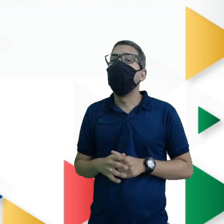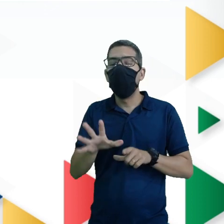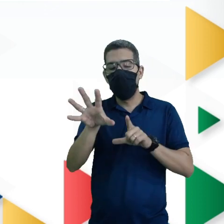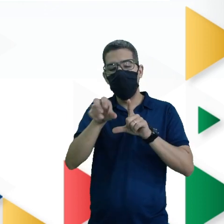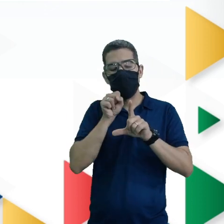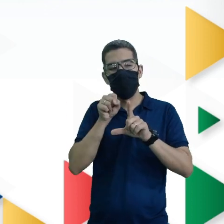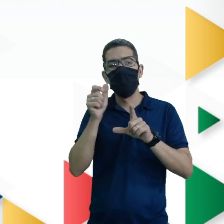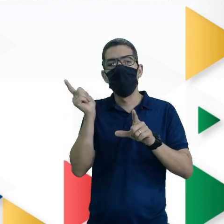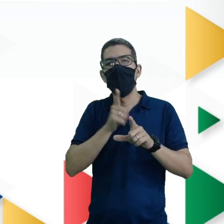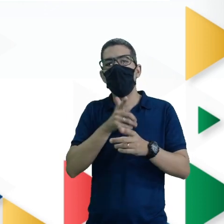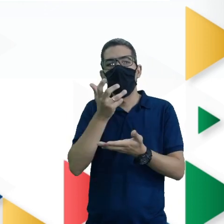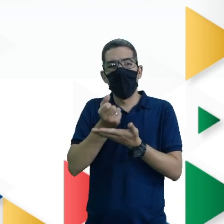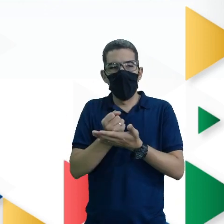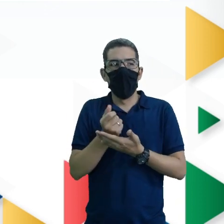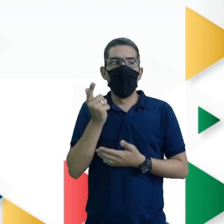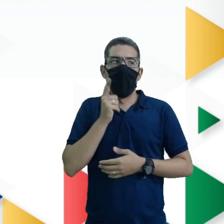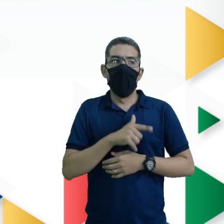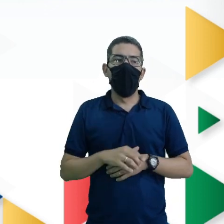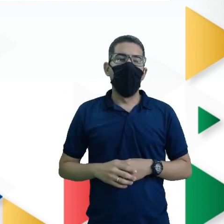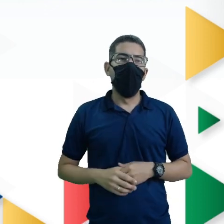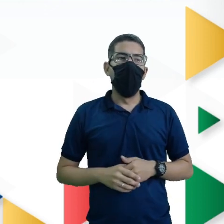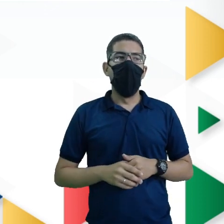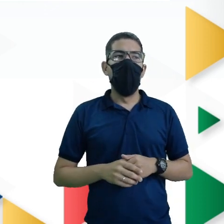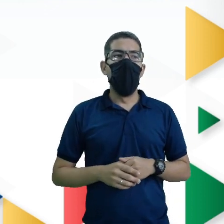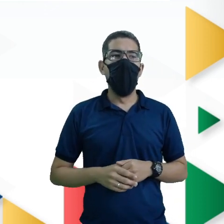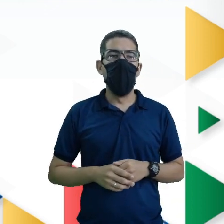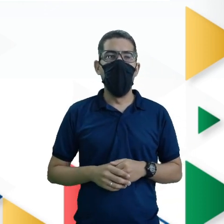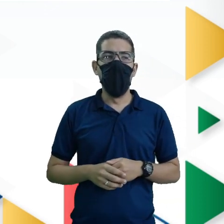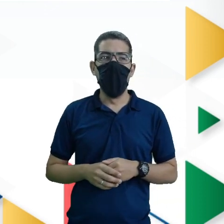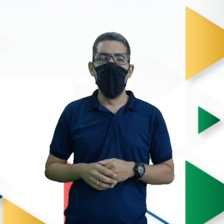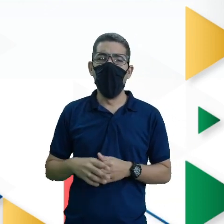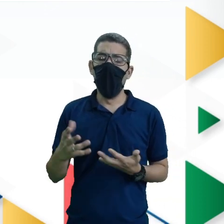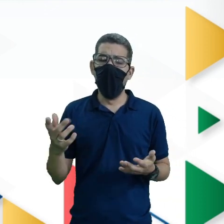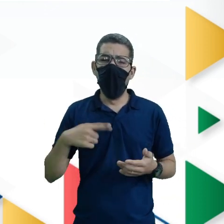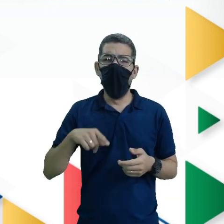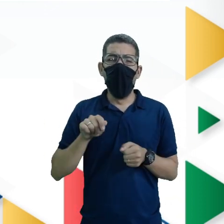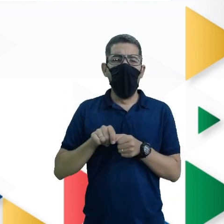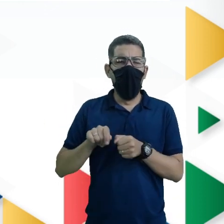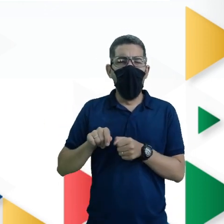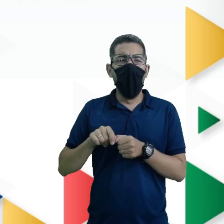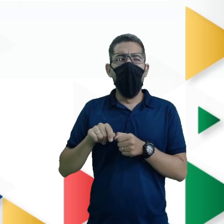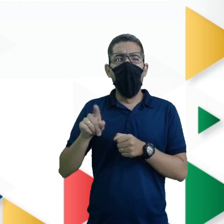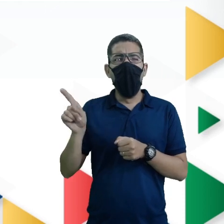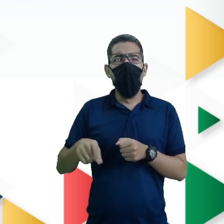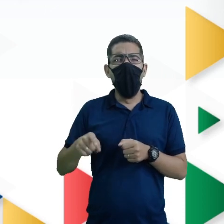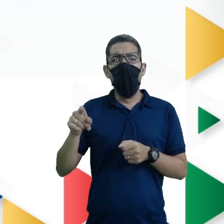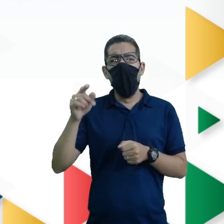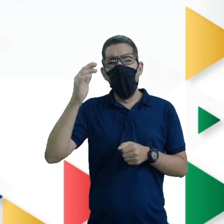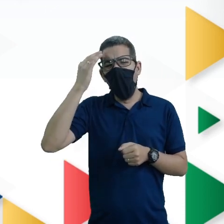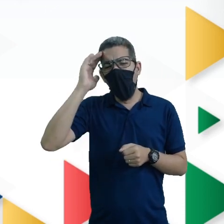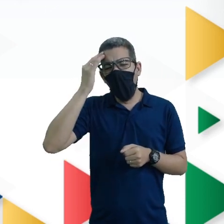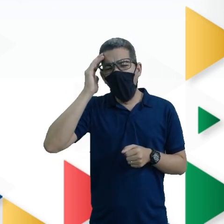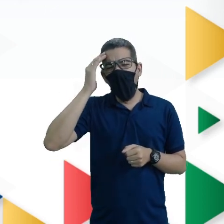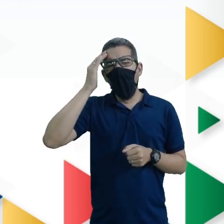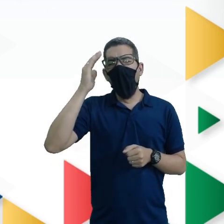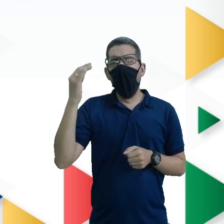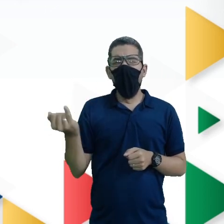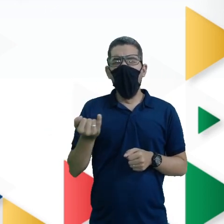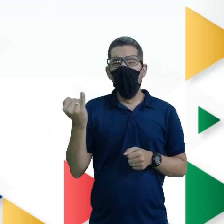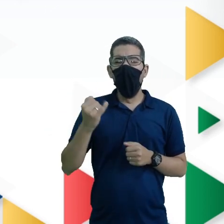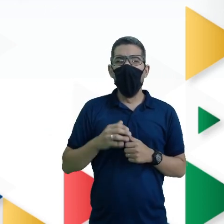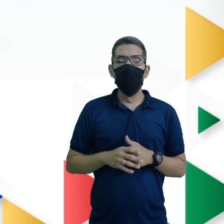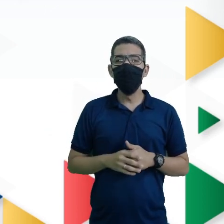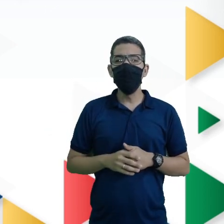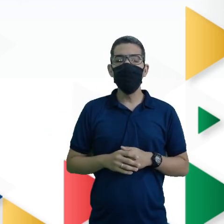sobre isso, tá? É muito interessante quando a gente for construir alguma coisa, entender sobre isso. Então entenda um pouquinho mais sobre ângulo e